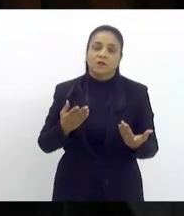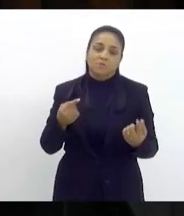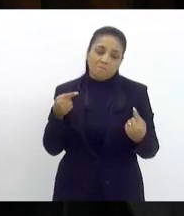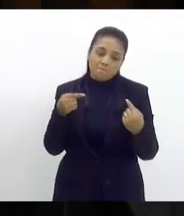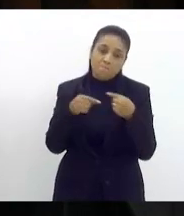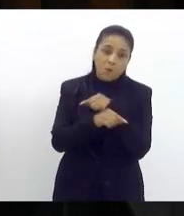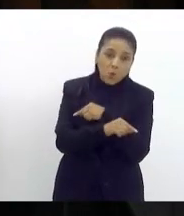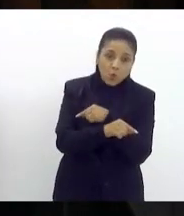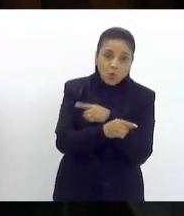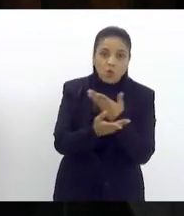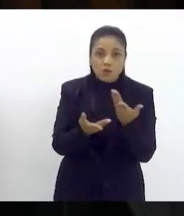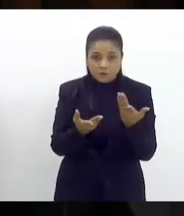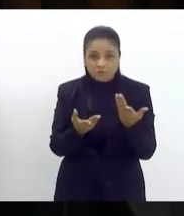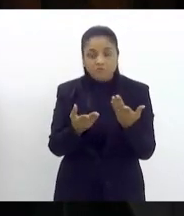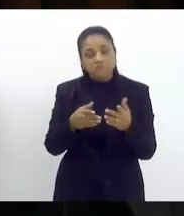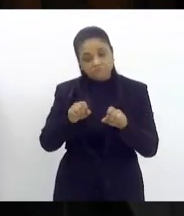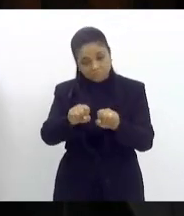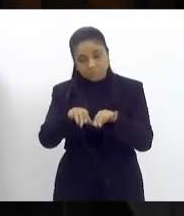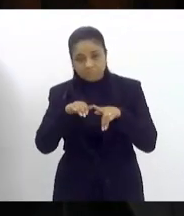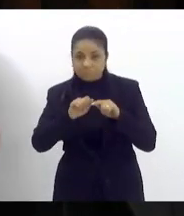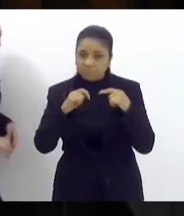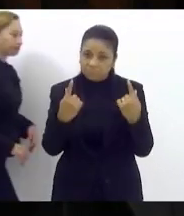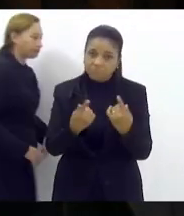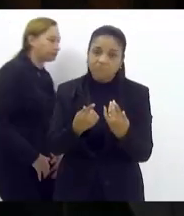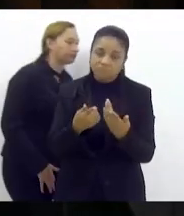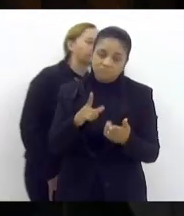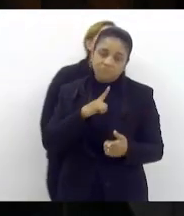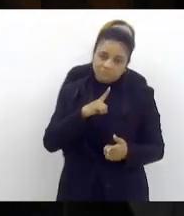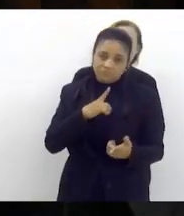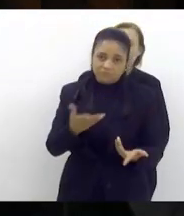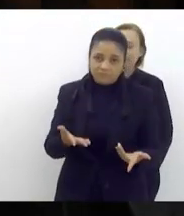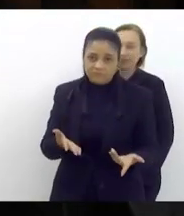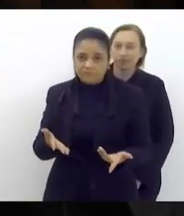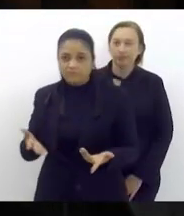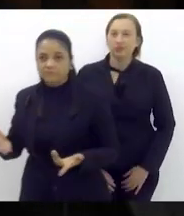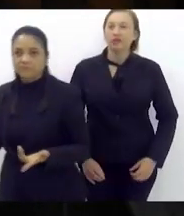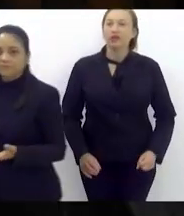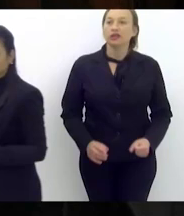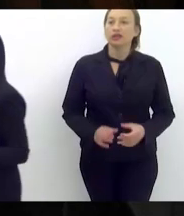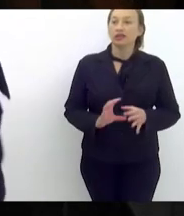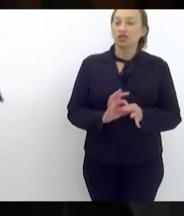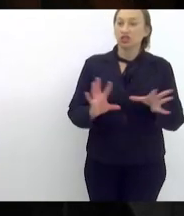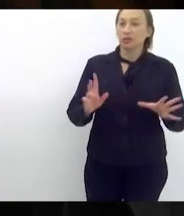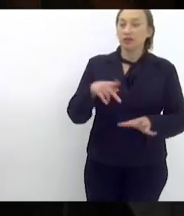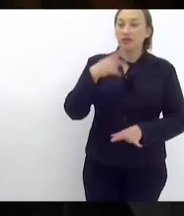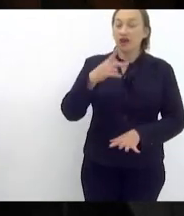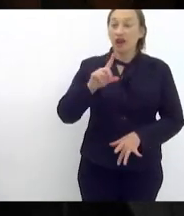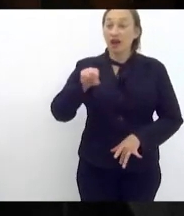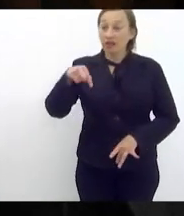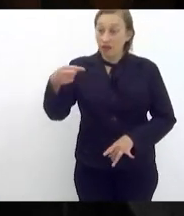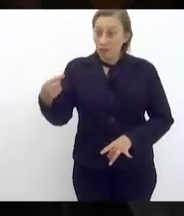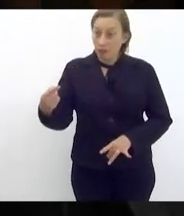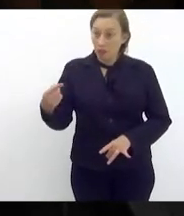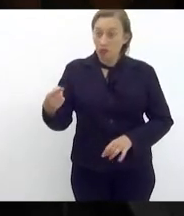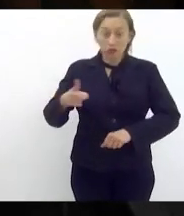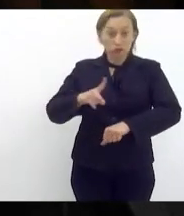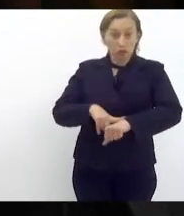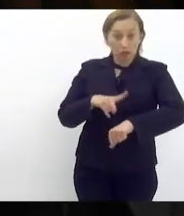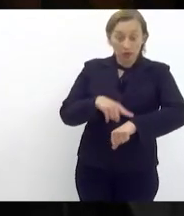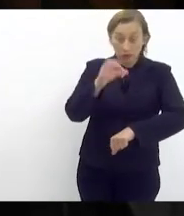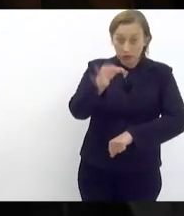fazem parte do parlamento. Então, deixarei para falar dos destaques na época oportuna.